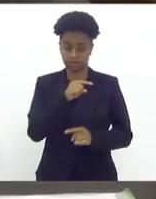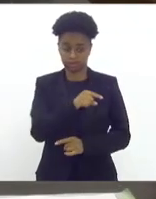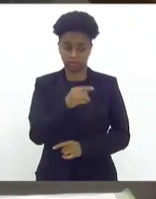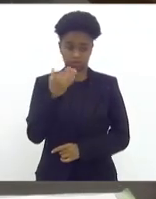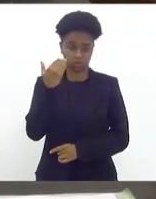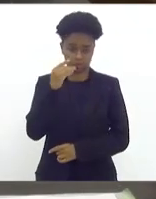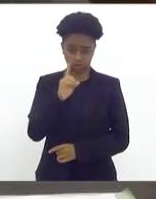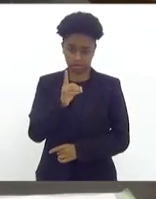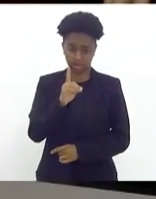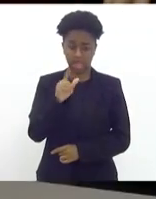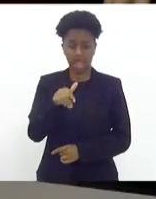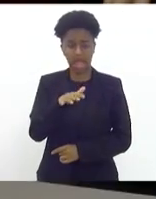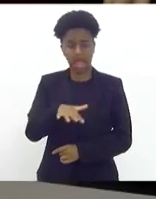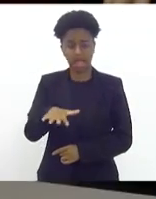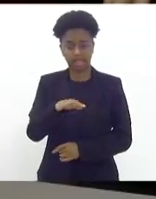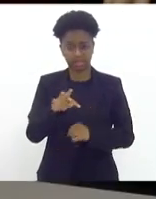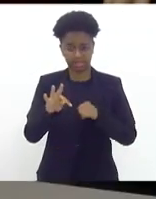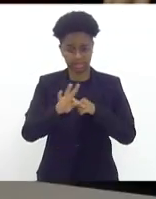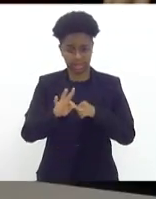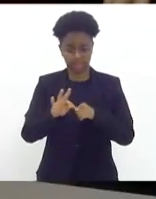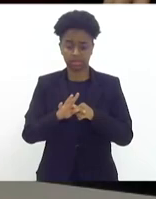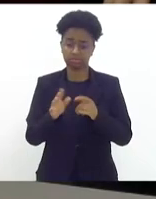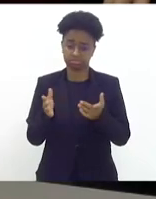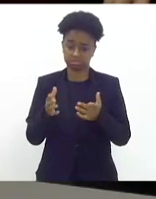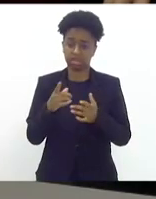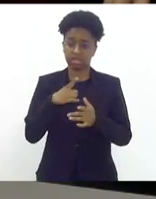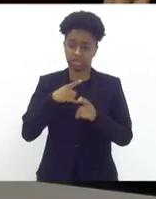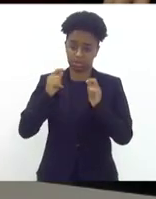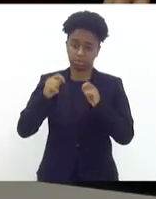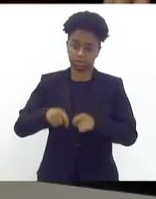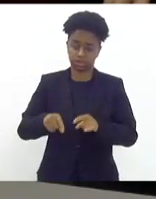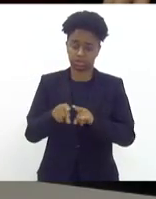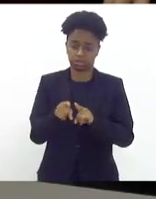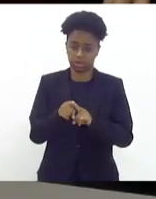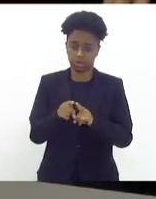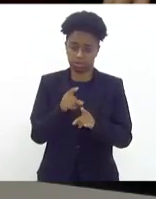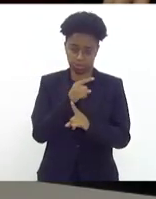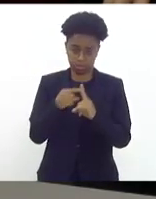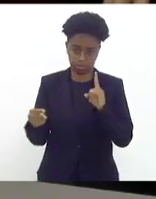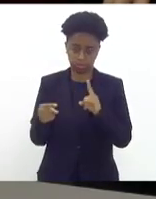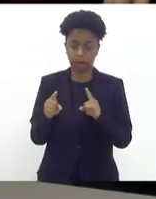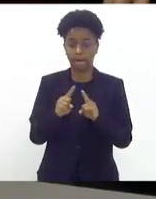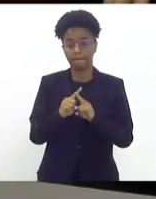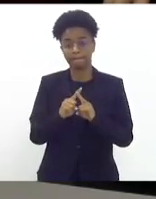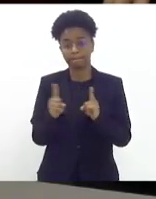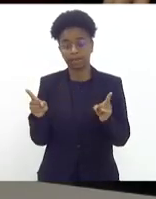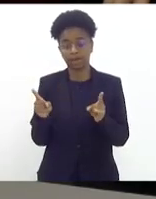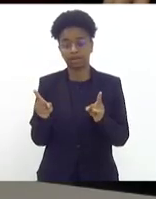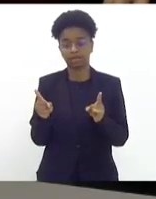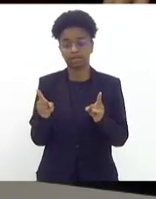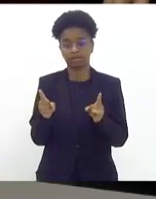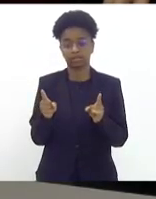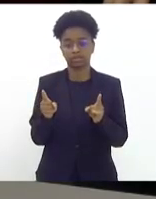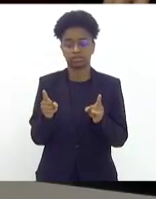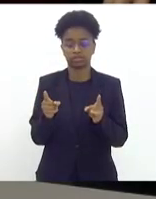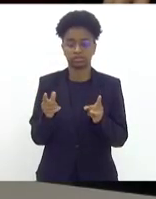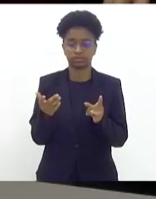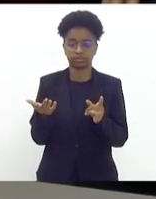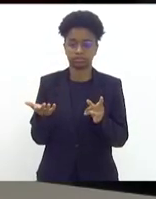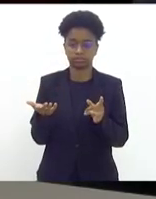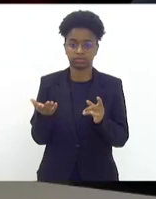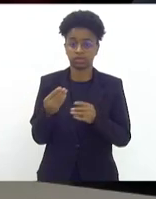questão muito técnica, também existe a possibilidade ou não da proibição, mas em que medida